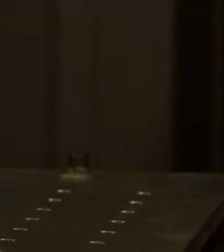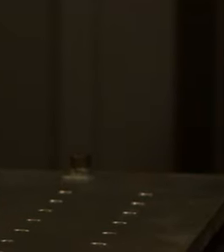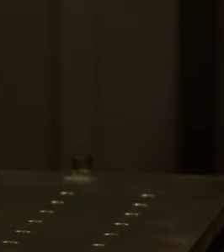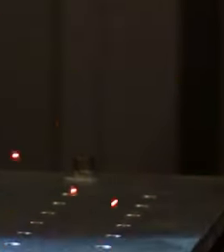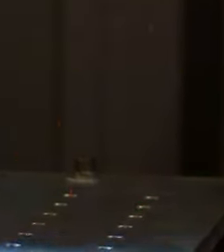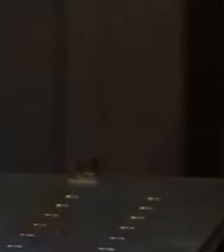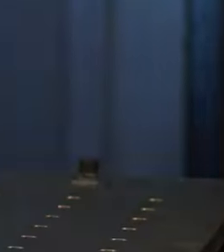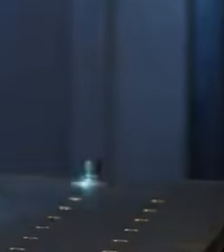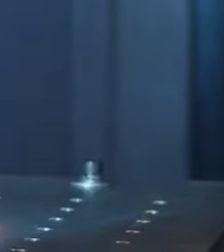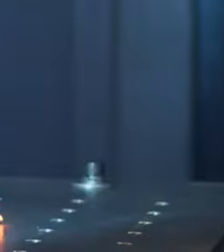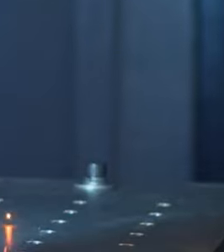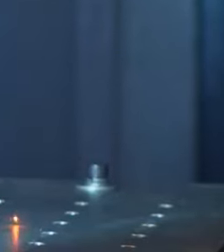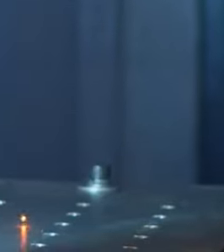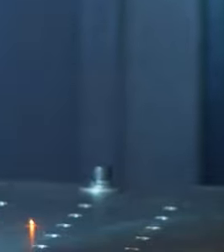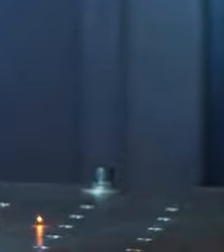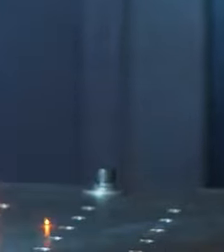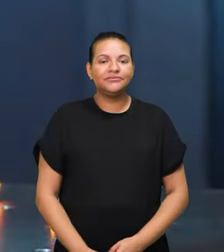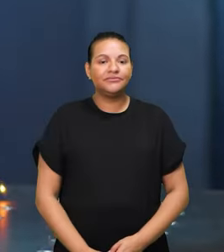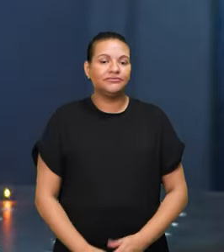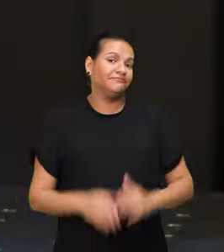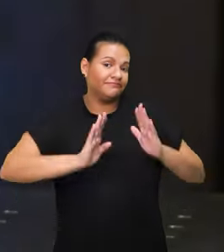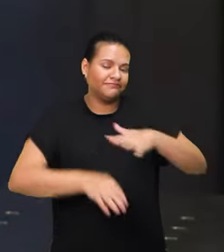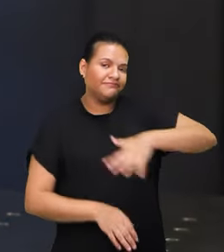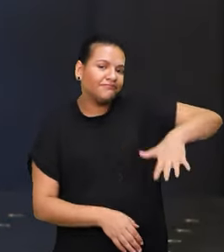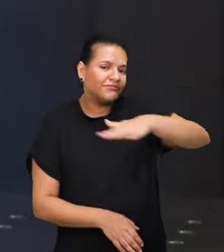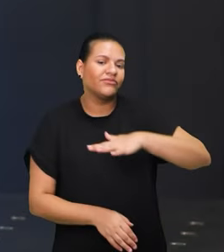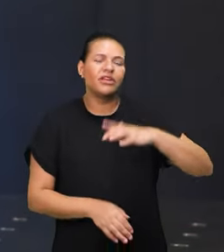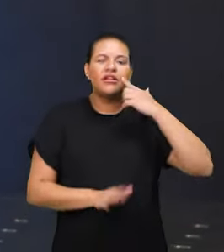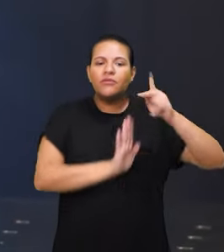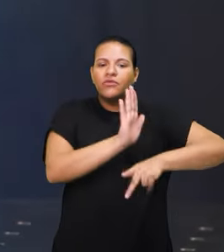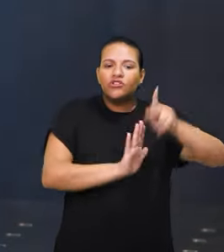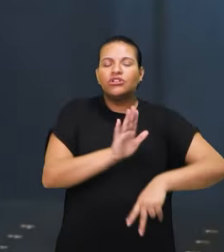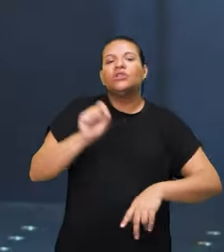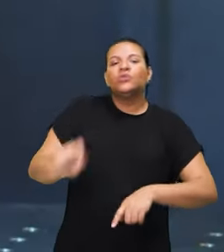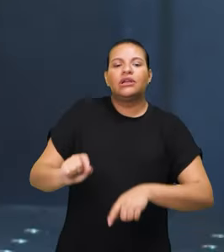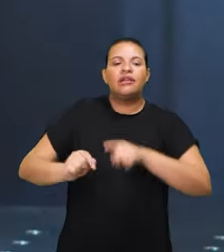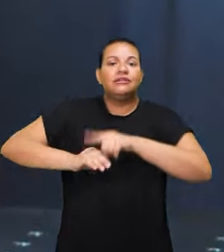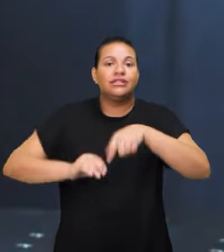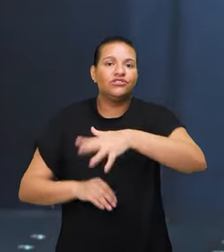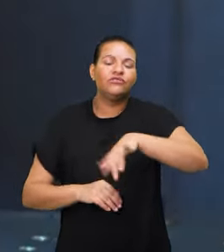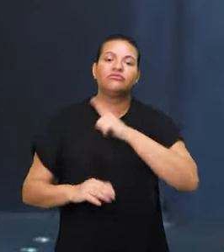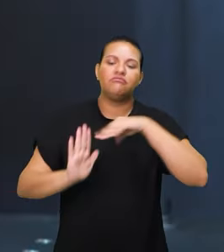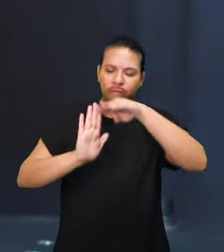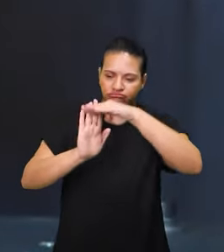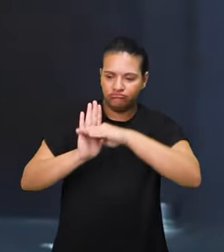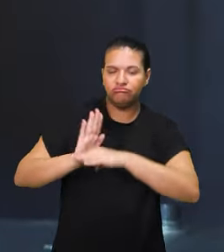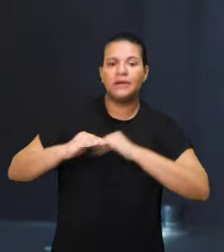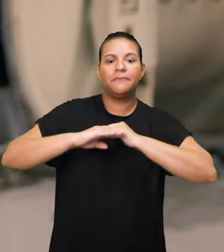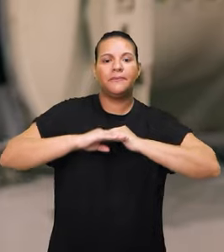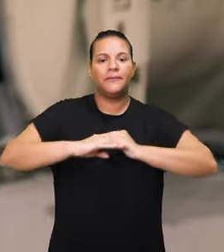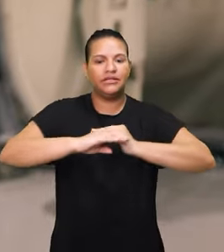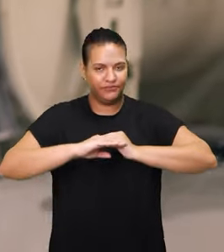tecnológicas laboratório de estruturas leves um metal é soldado faíscas voam de Alessandro